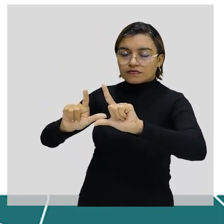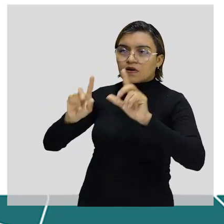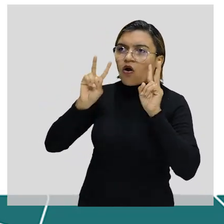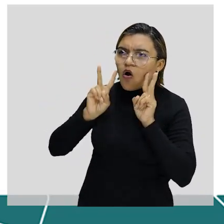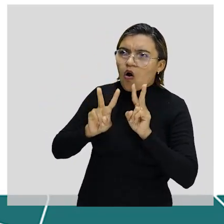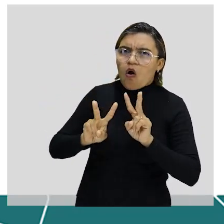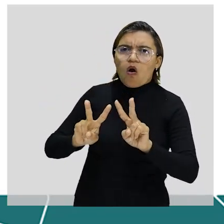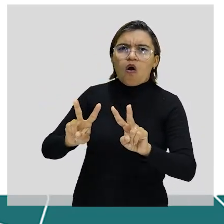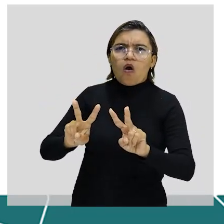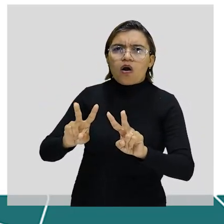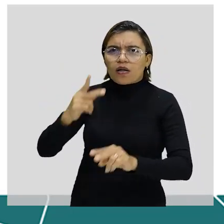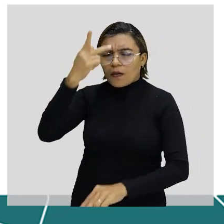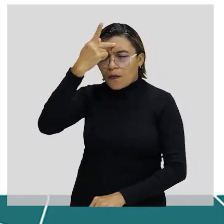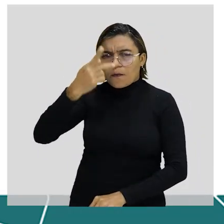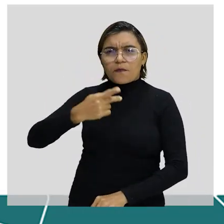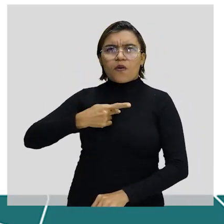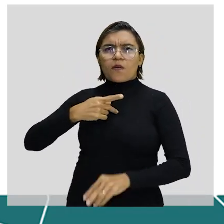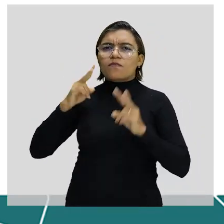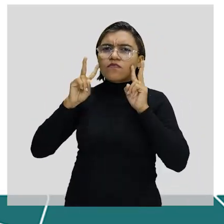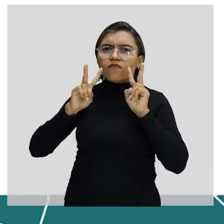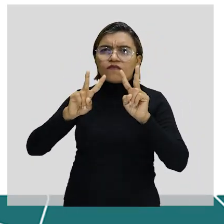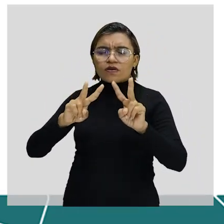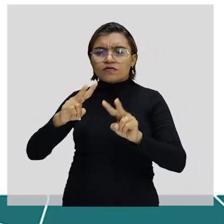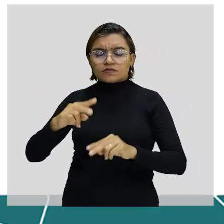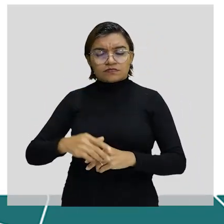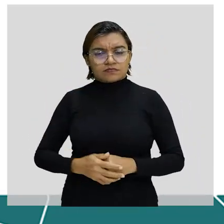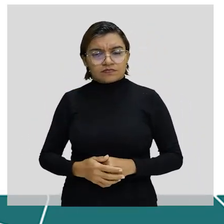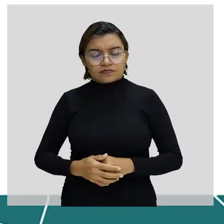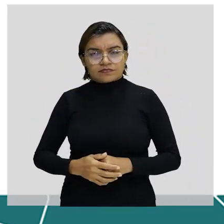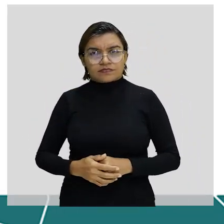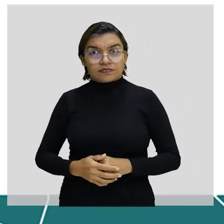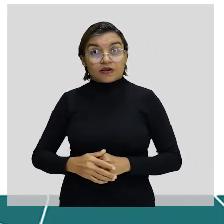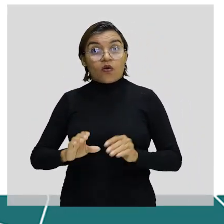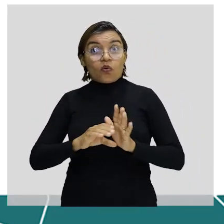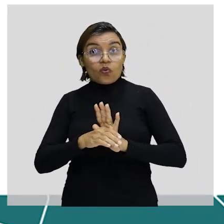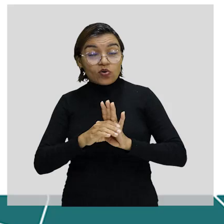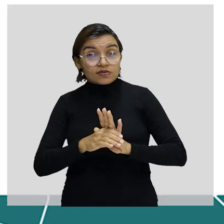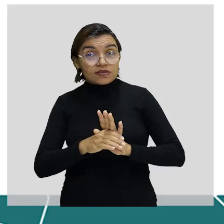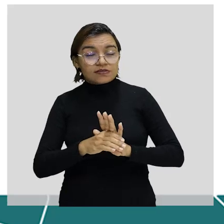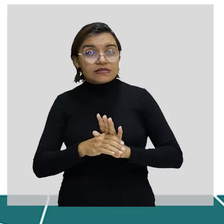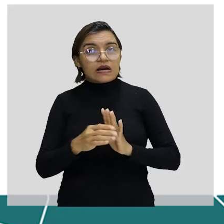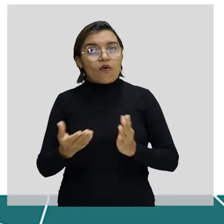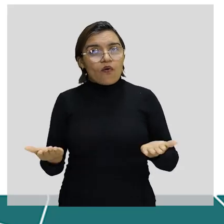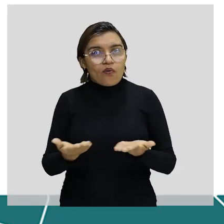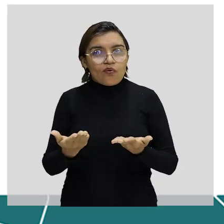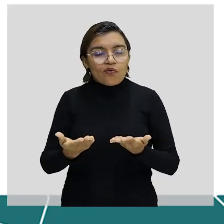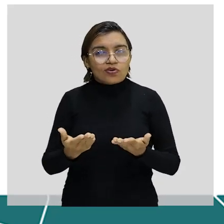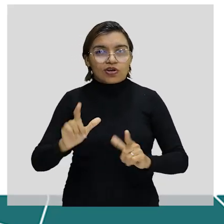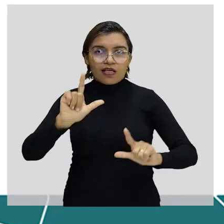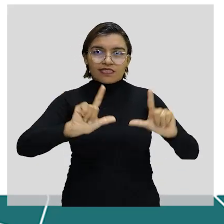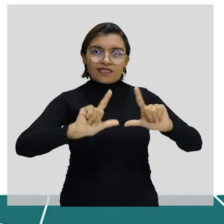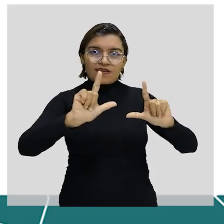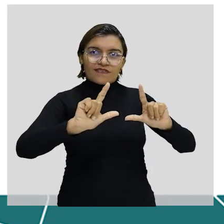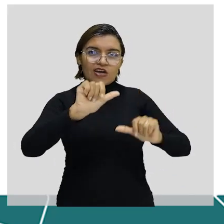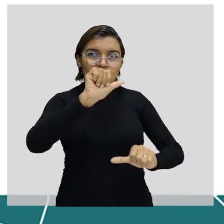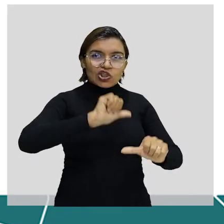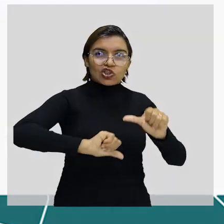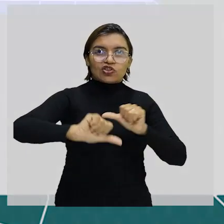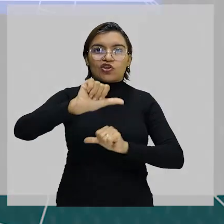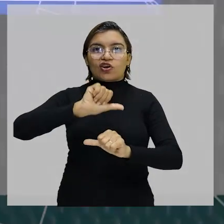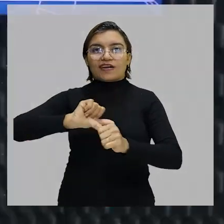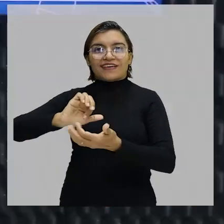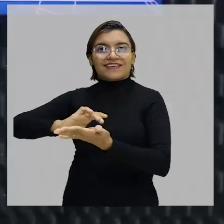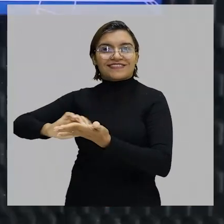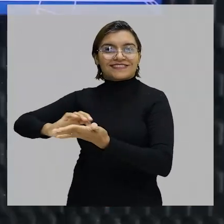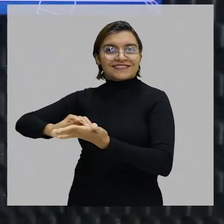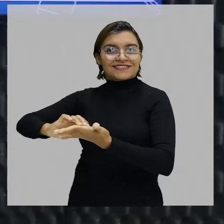TV. Né? Esse era o conceito da TV até recentemente. Hoje eu trocaria a TV, não por interferir na obra dele, por um